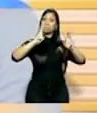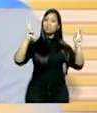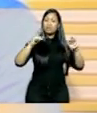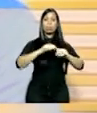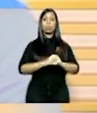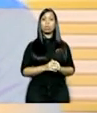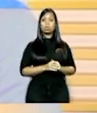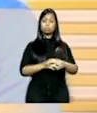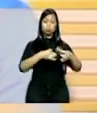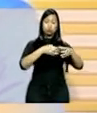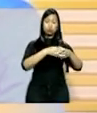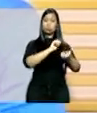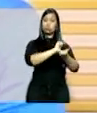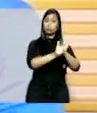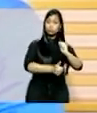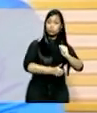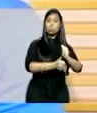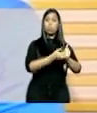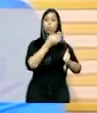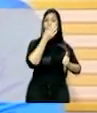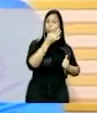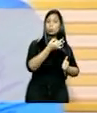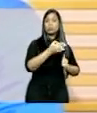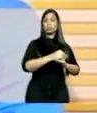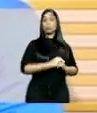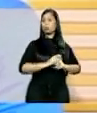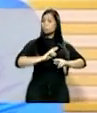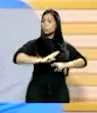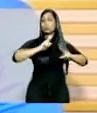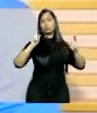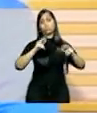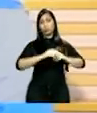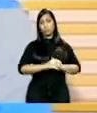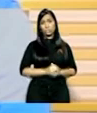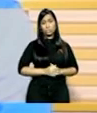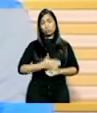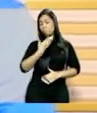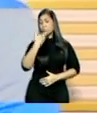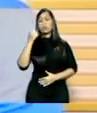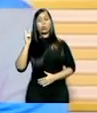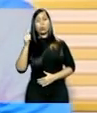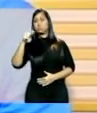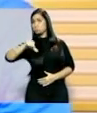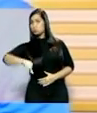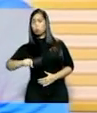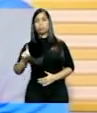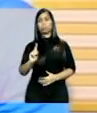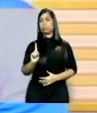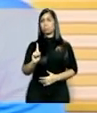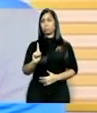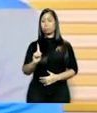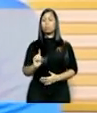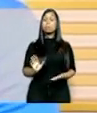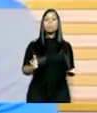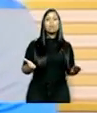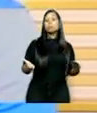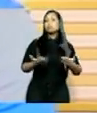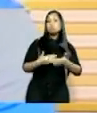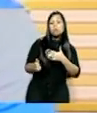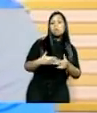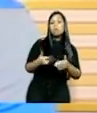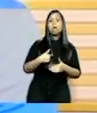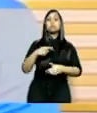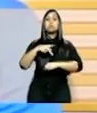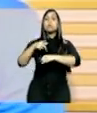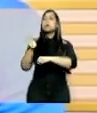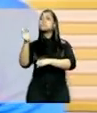os clubes de futebol, as opiniões e as religiões são diferentes, não são melhores nem piores que as outras, né? Então, tanto faz se eu sou